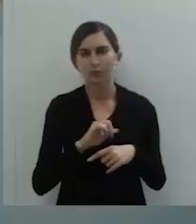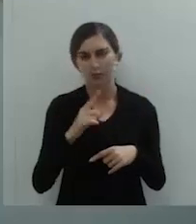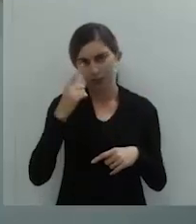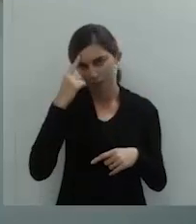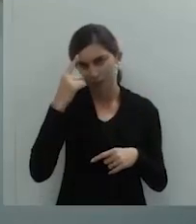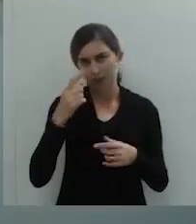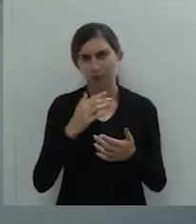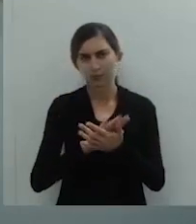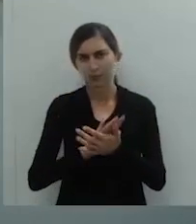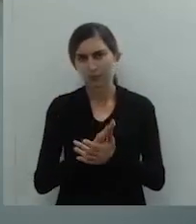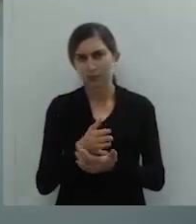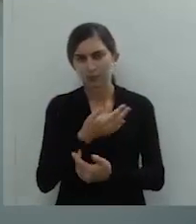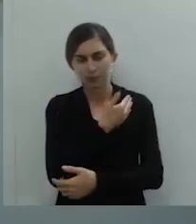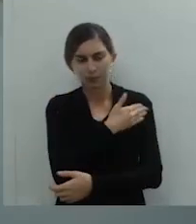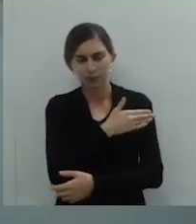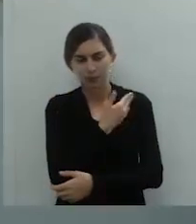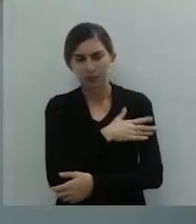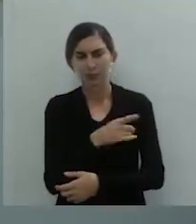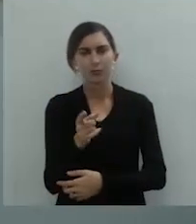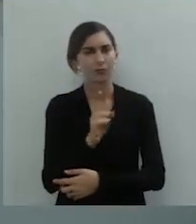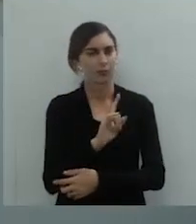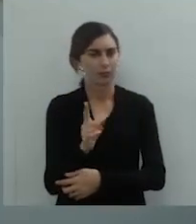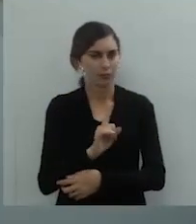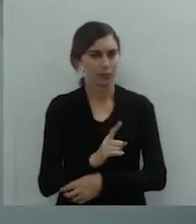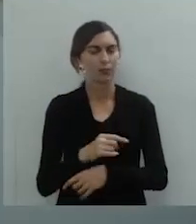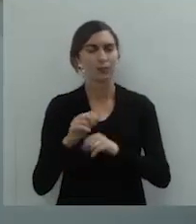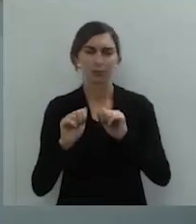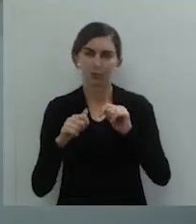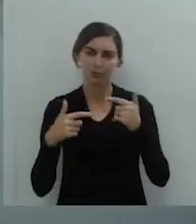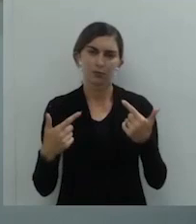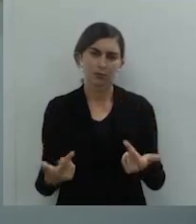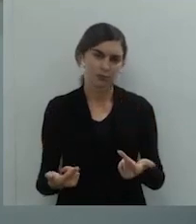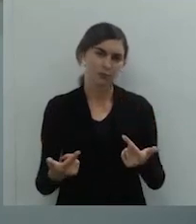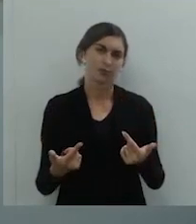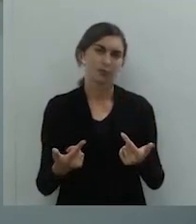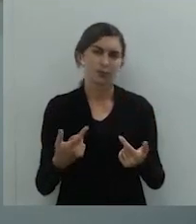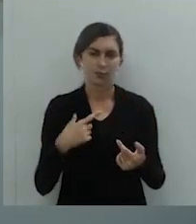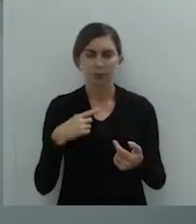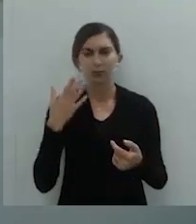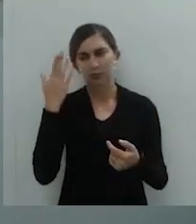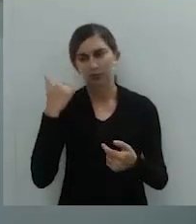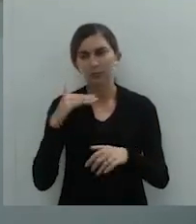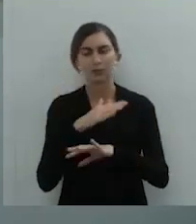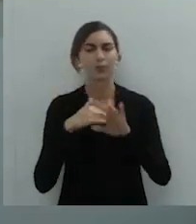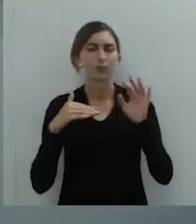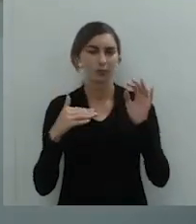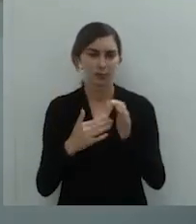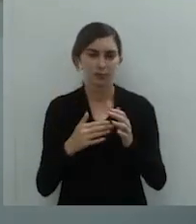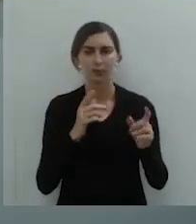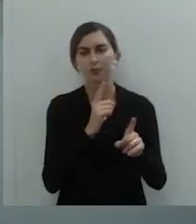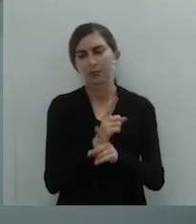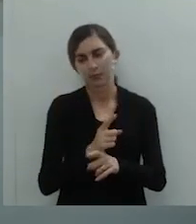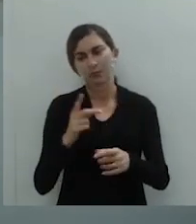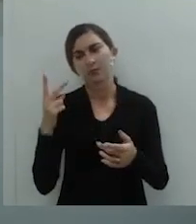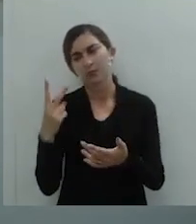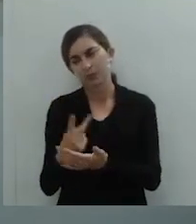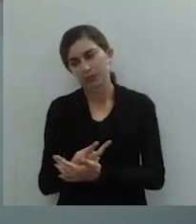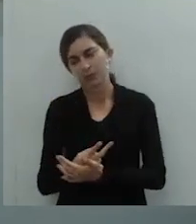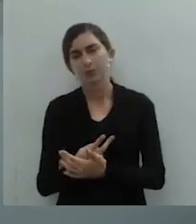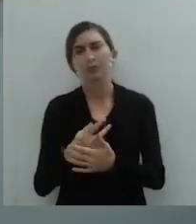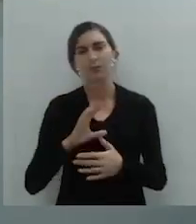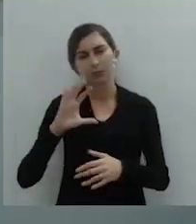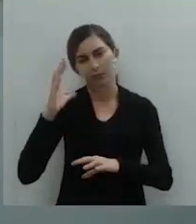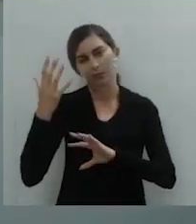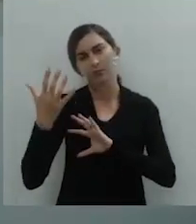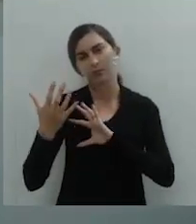ideia preconceituosa. Obviamente, como em tudo, nós vamos encontrar equívocos, e